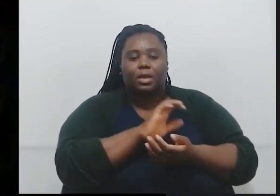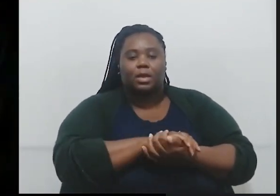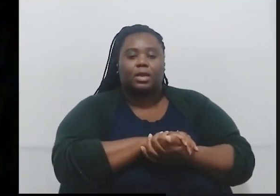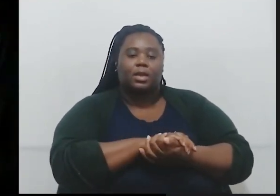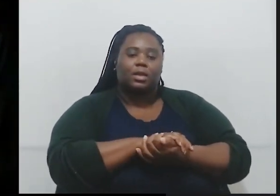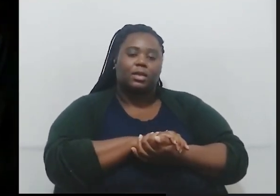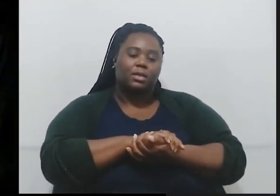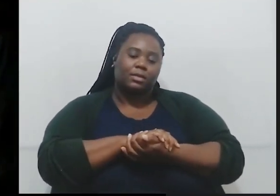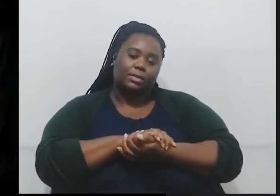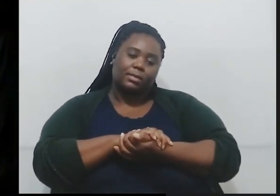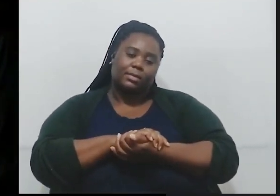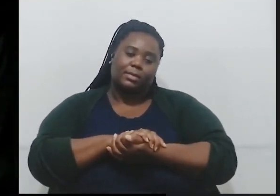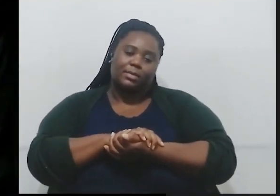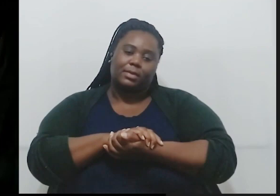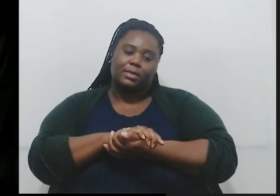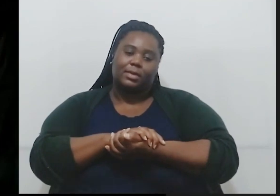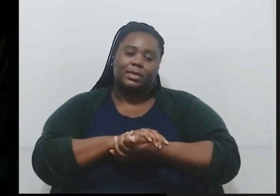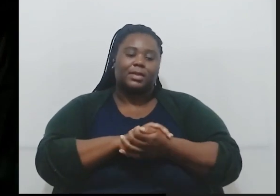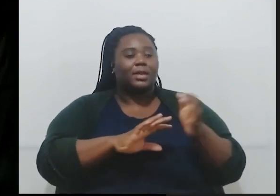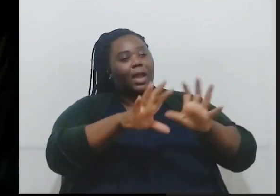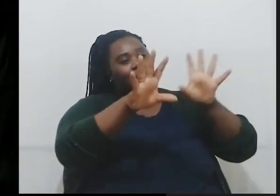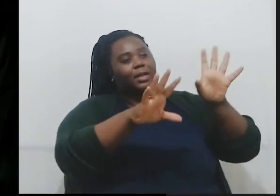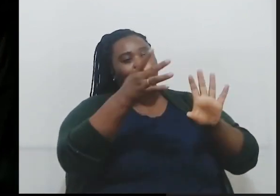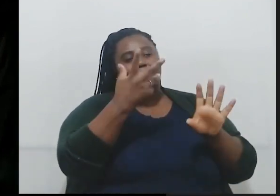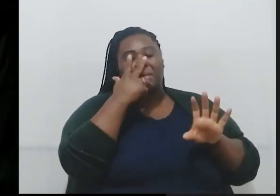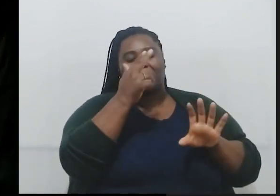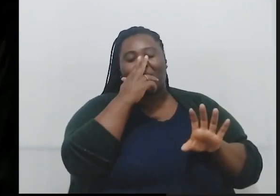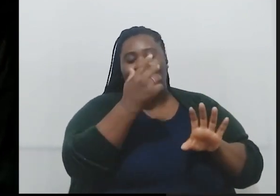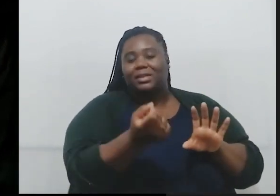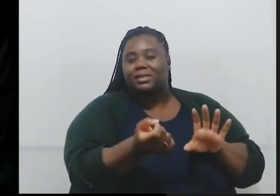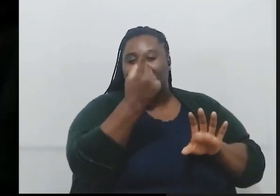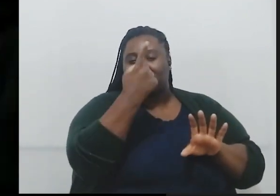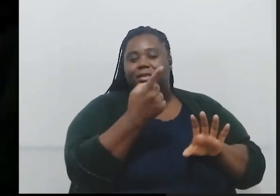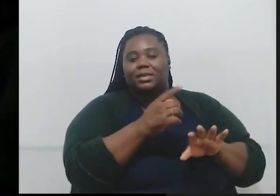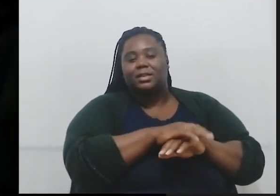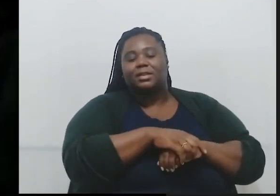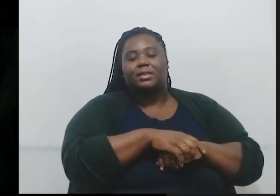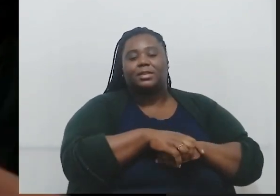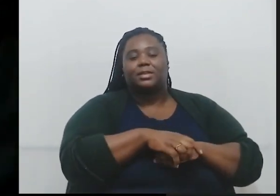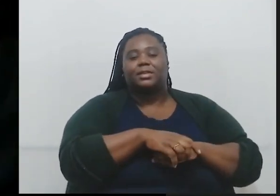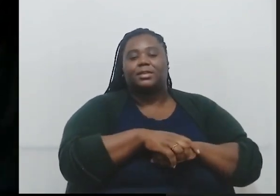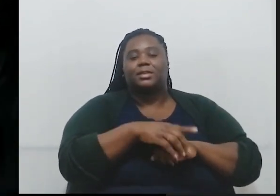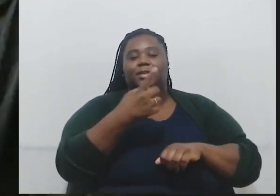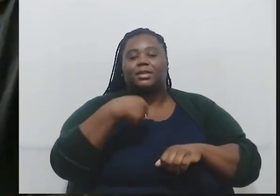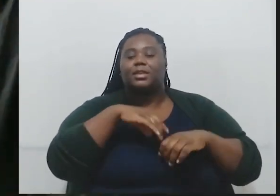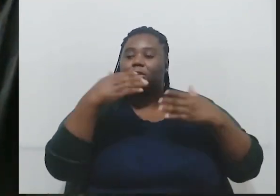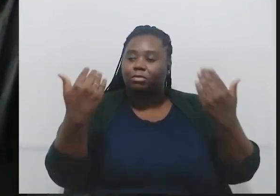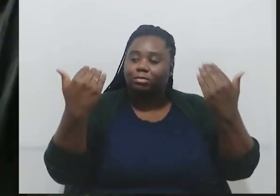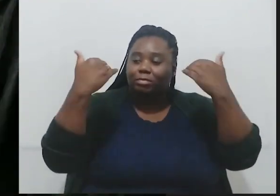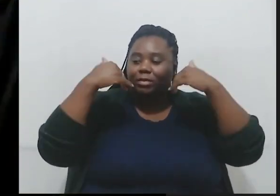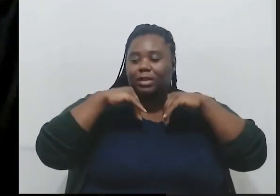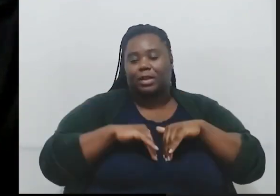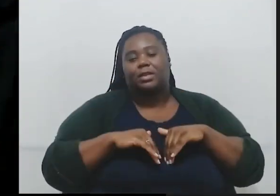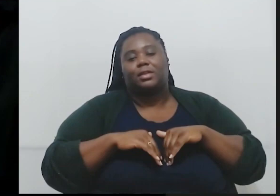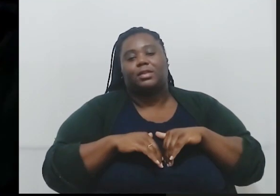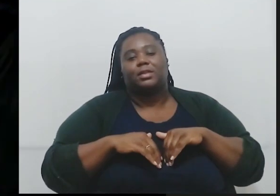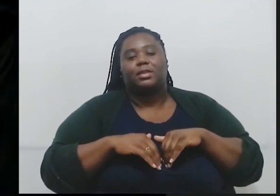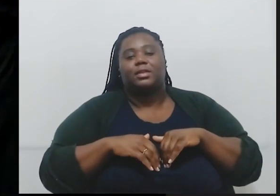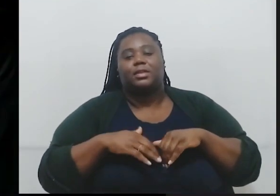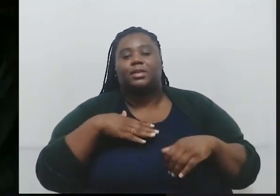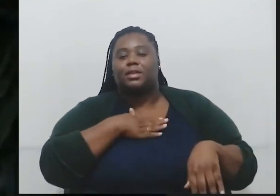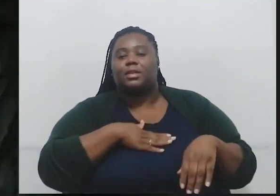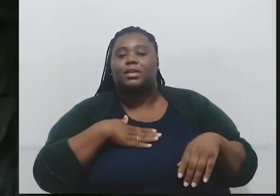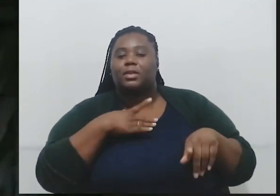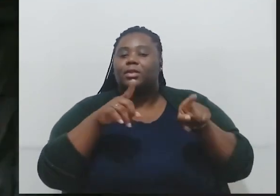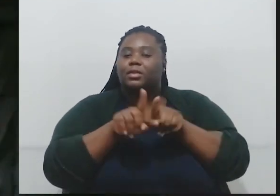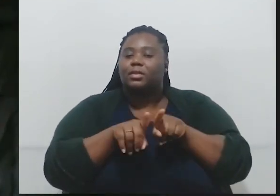sei, essas figuras que são meio estranhas, né, para um grande público, que a gente incorpora. Eu gosto muito da